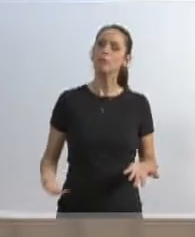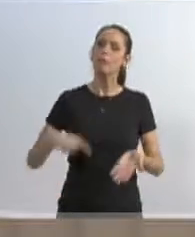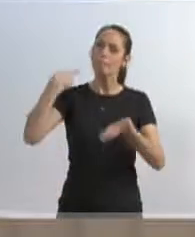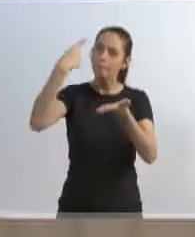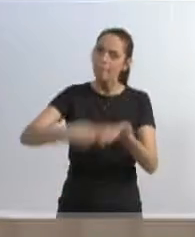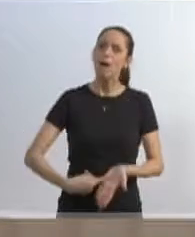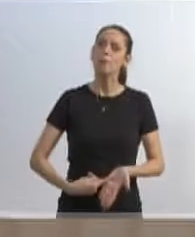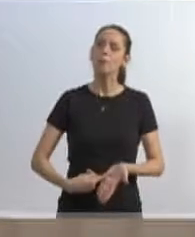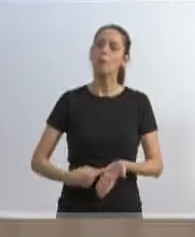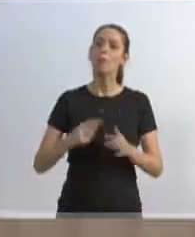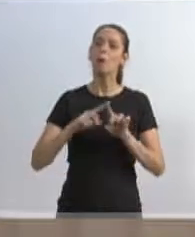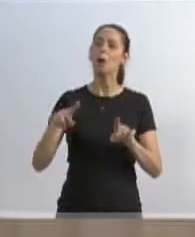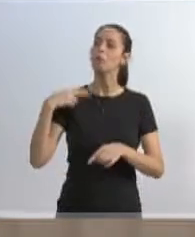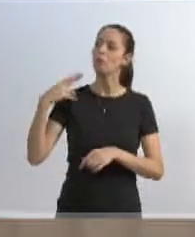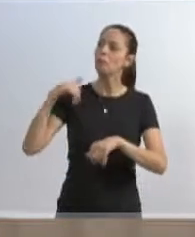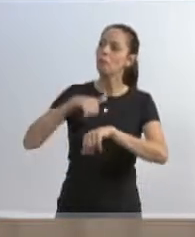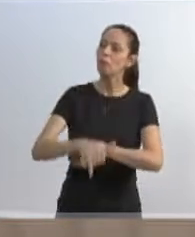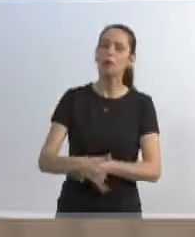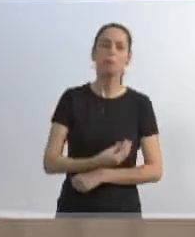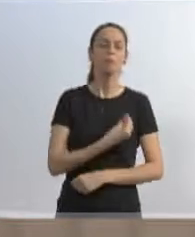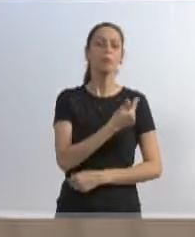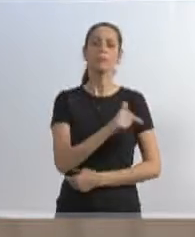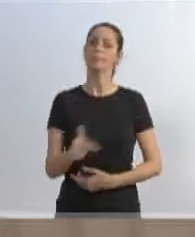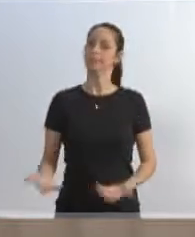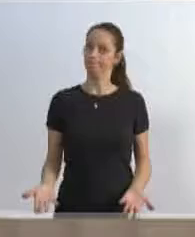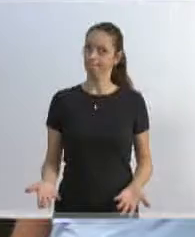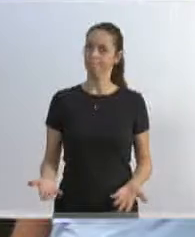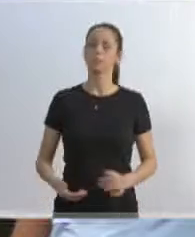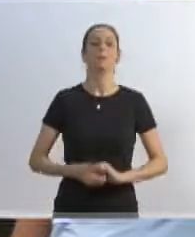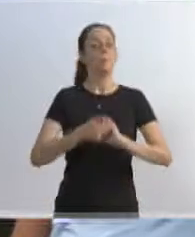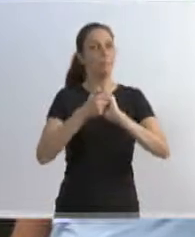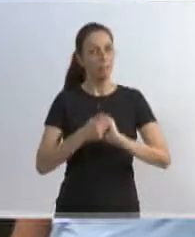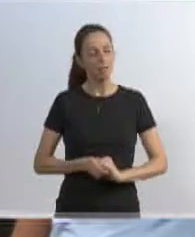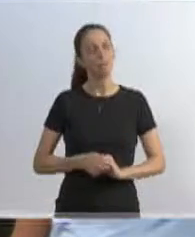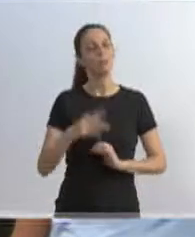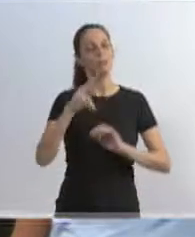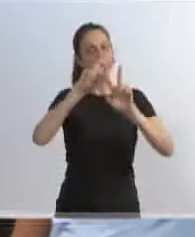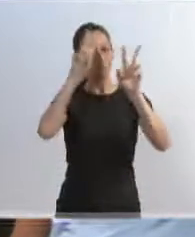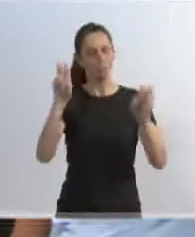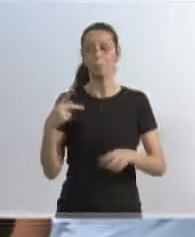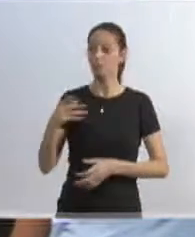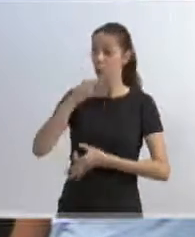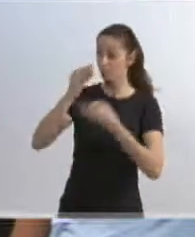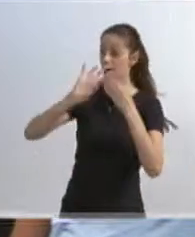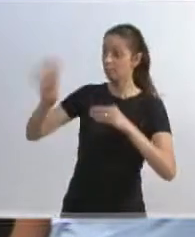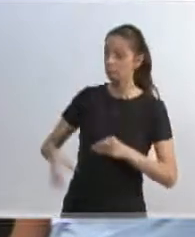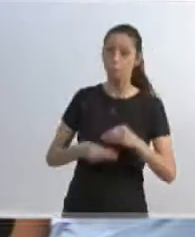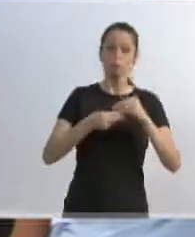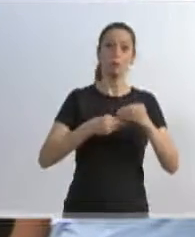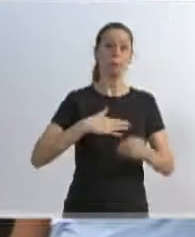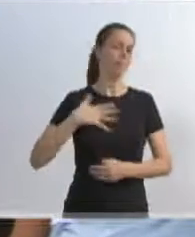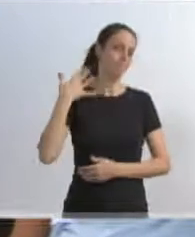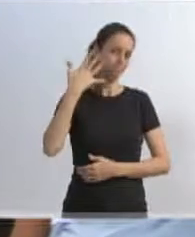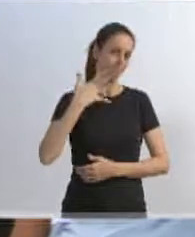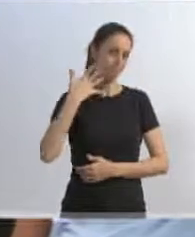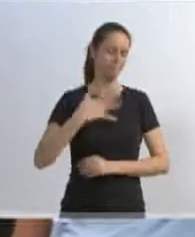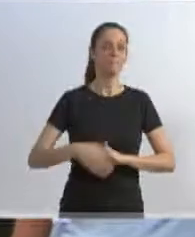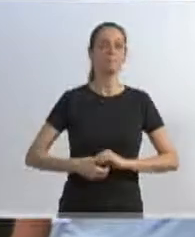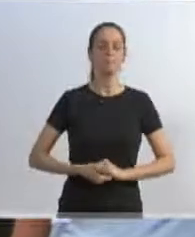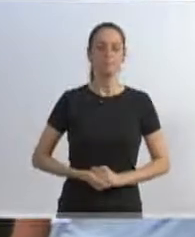temos que dar o exemplo grego meus parabéns por trazer esse tema aqui obrigado vereador vilson só fala meu discurso à parte